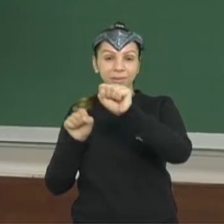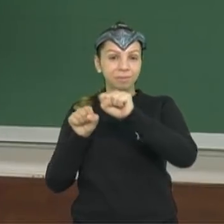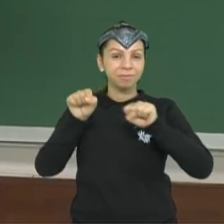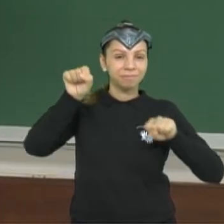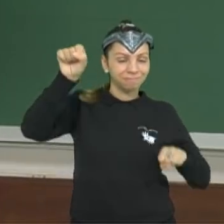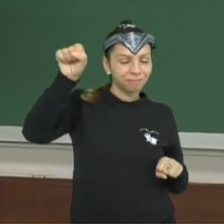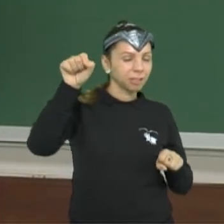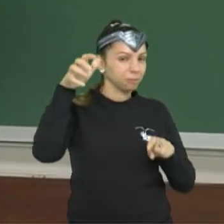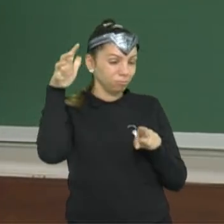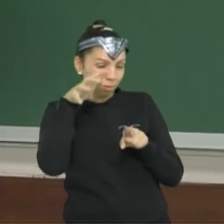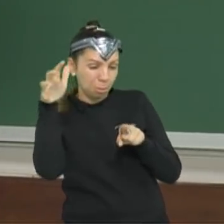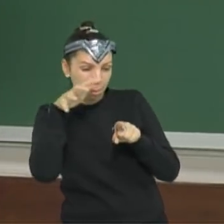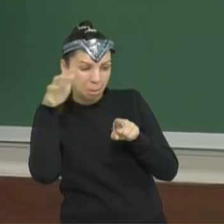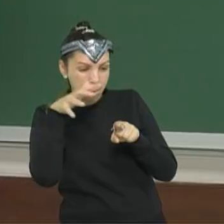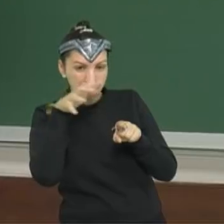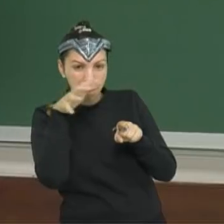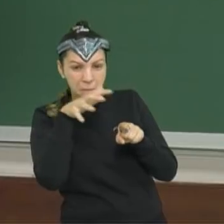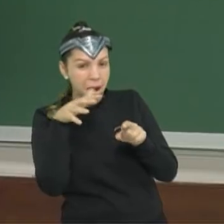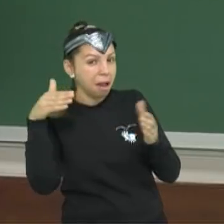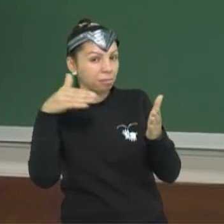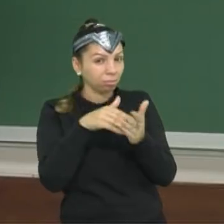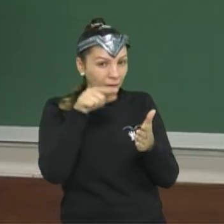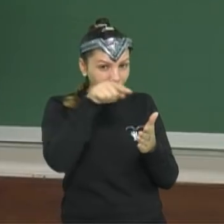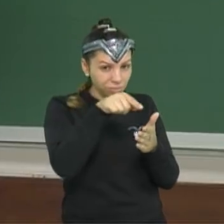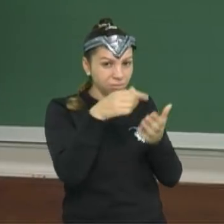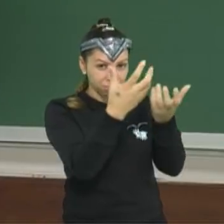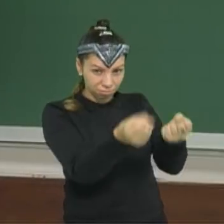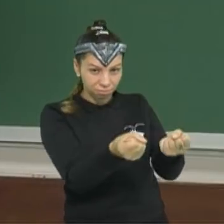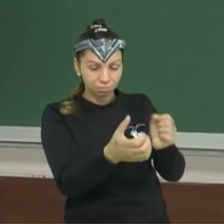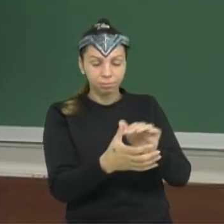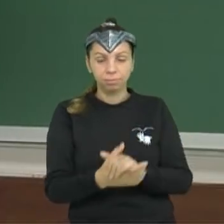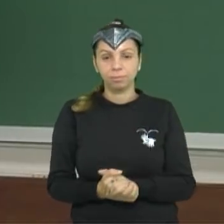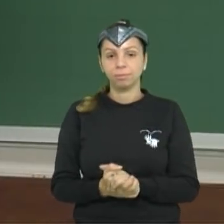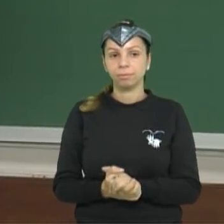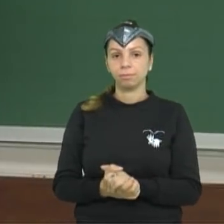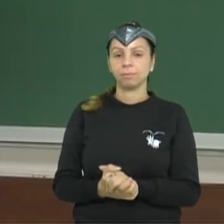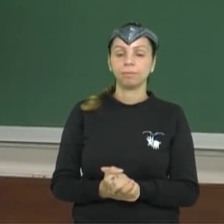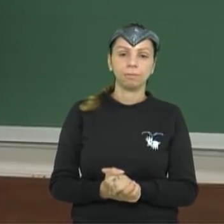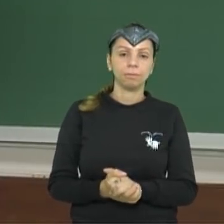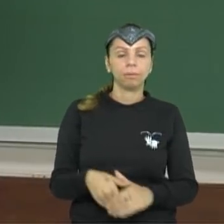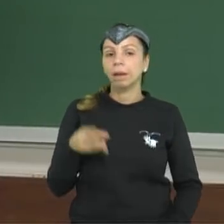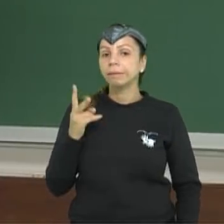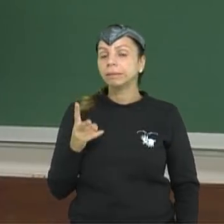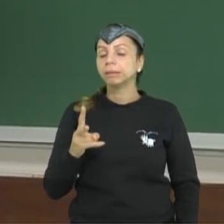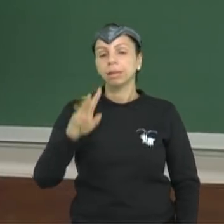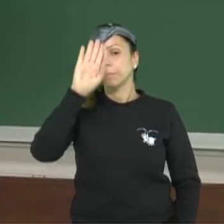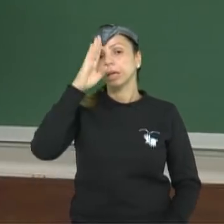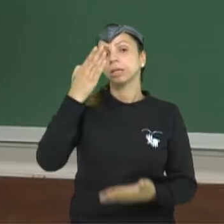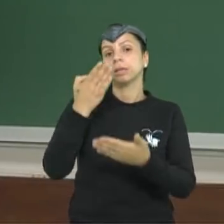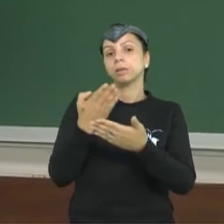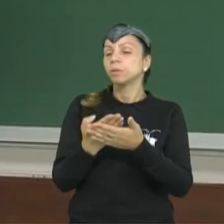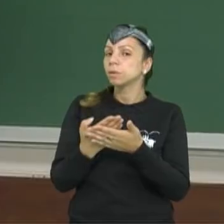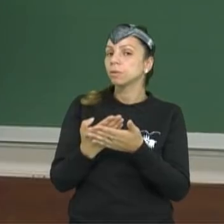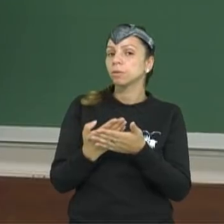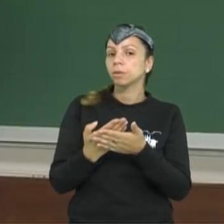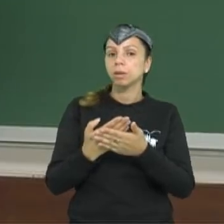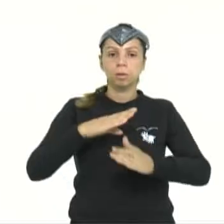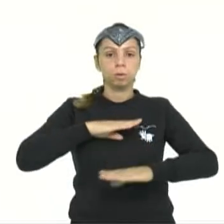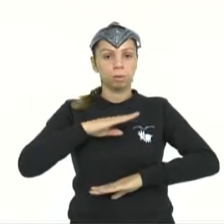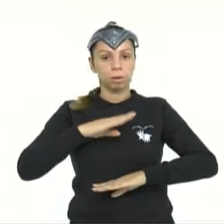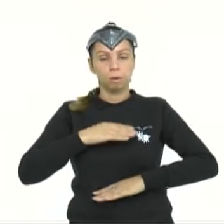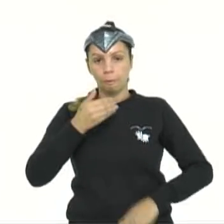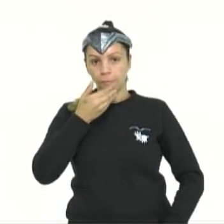bem persistente. Positive, ele sempre acredita que as coisas vão dar certo.